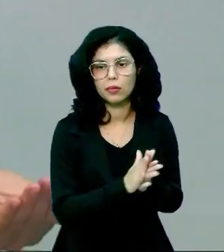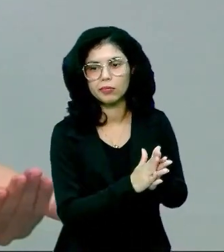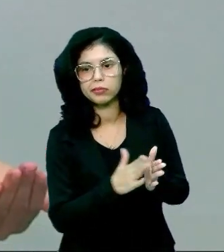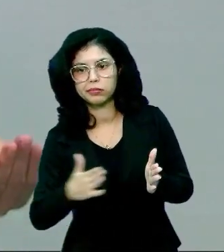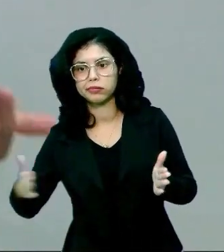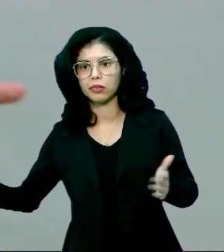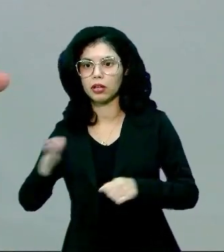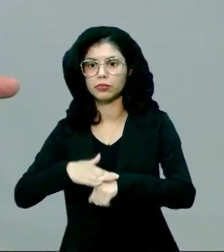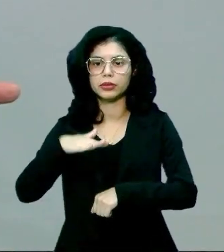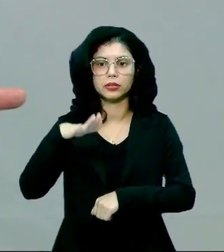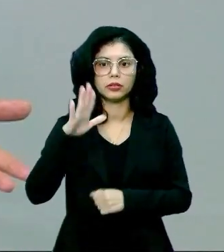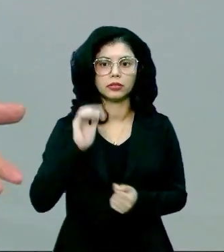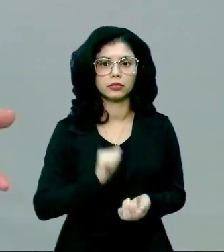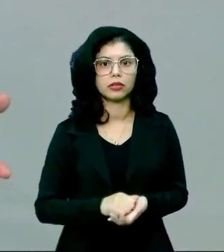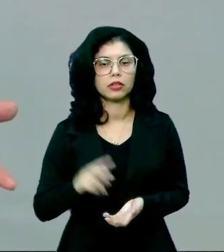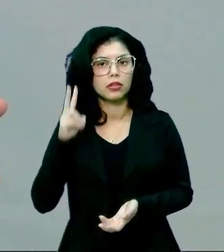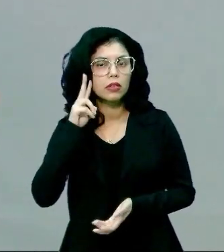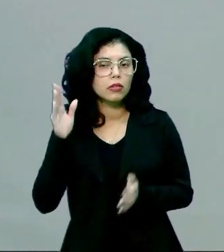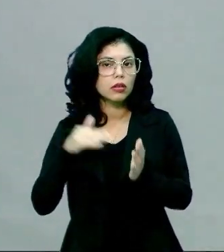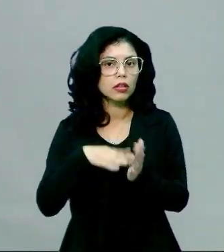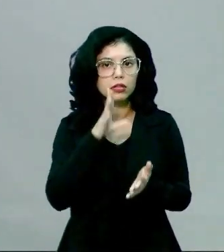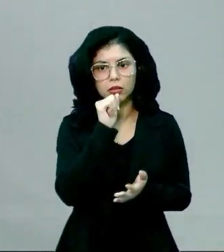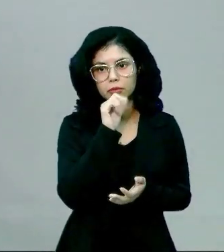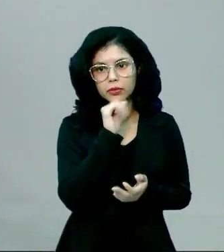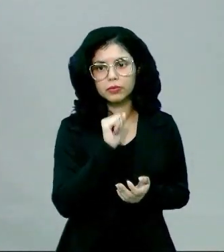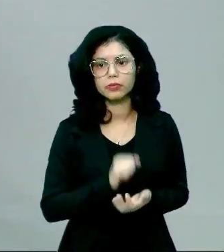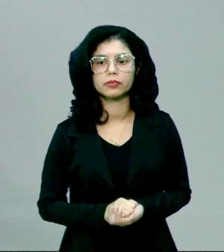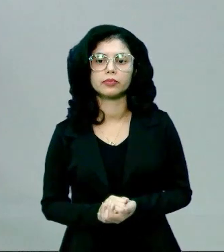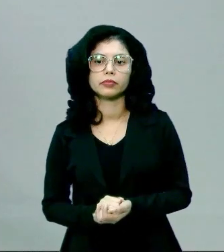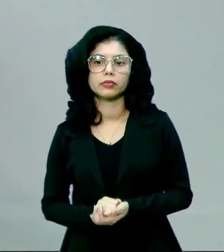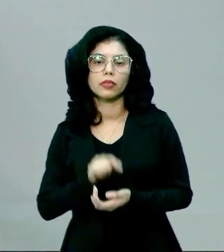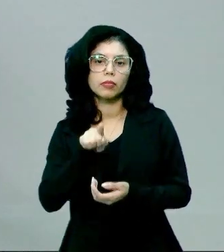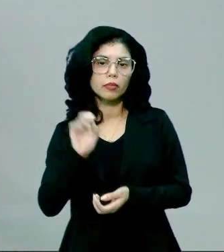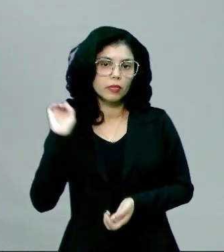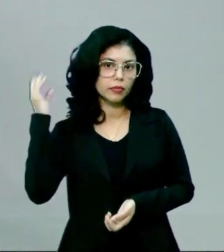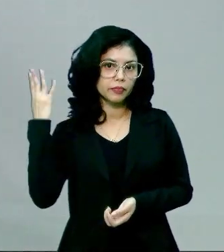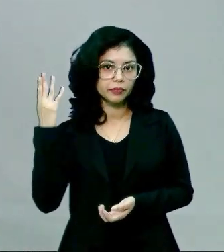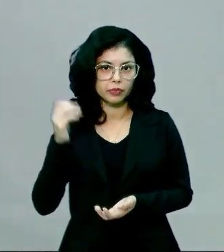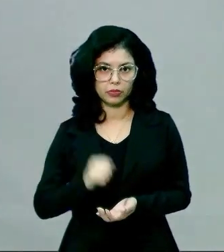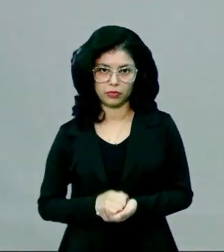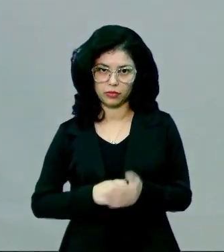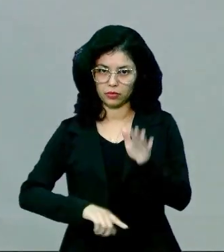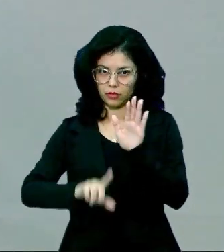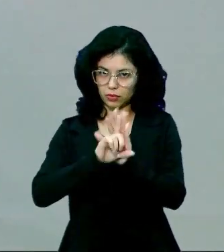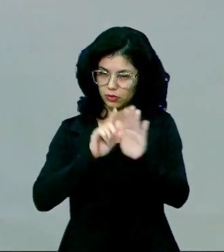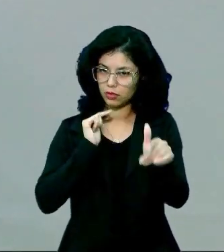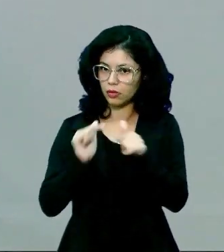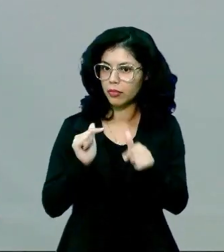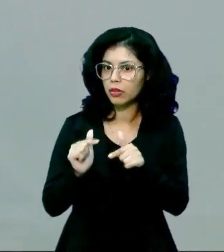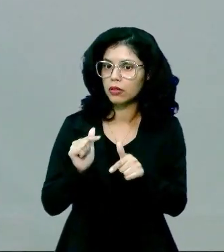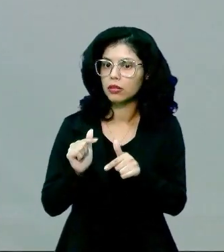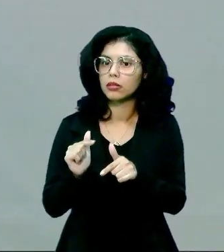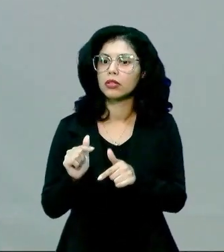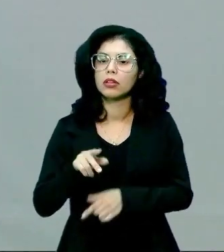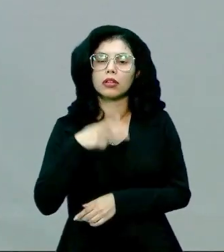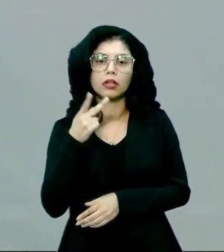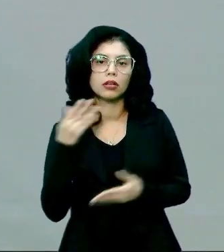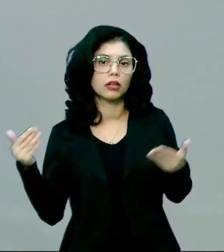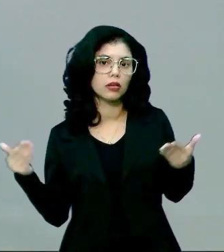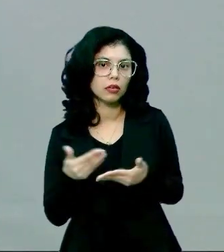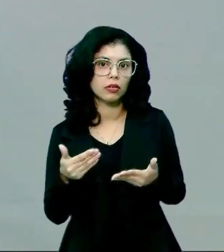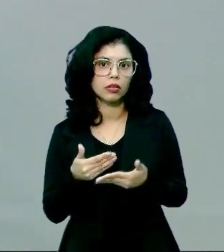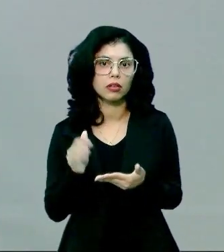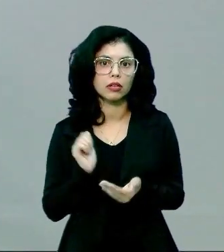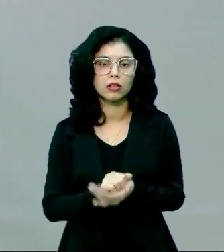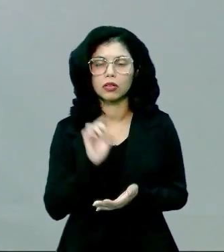a mais, de segunda a sábado, 6 dias. Mas nesse caso, as leis trabalhistas diz que agora